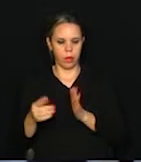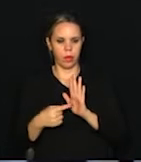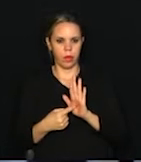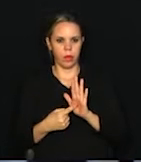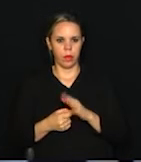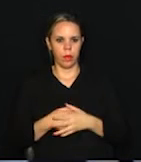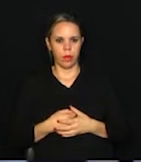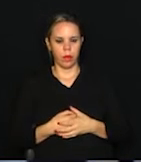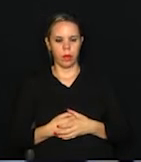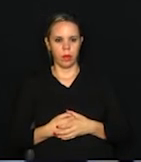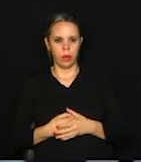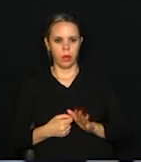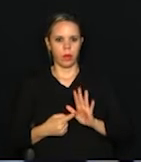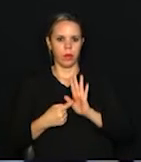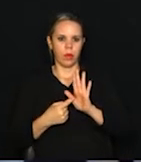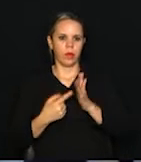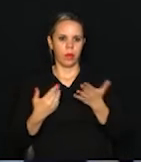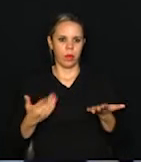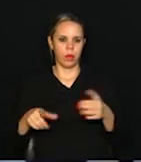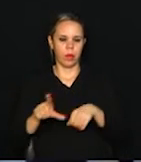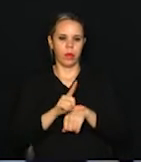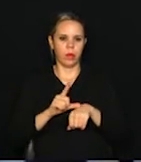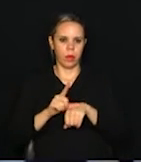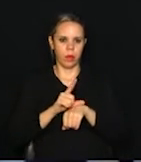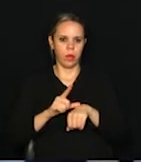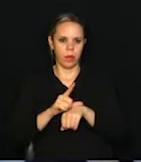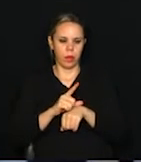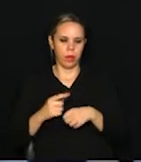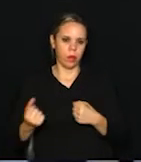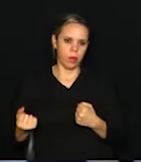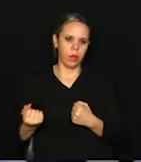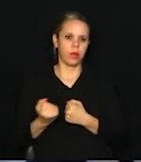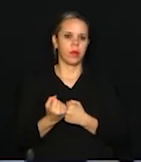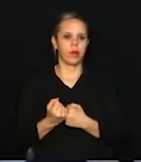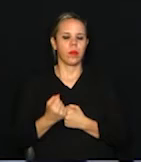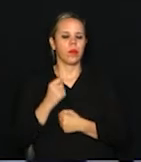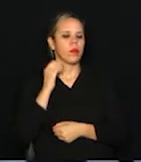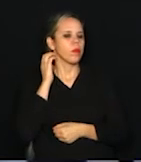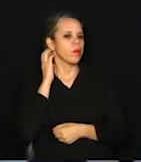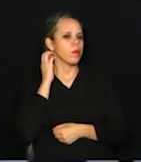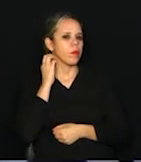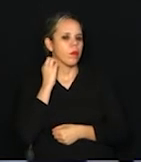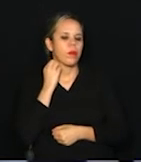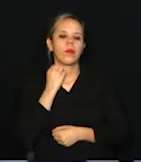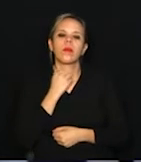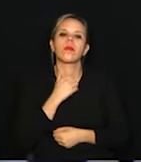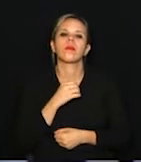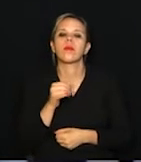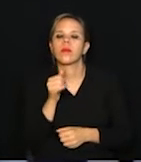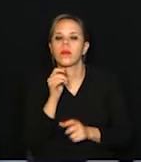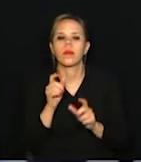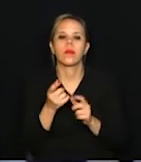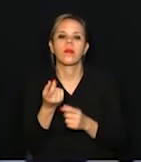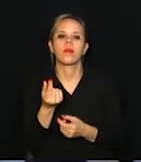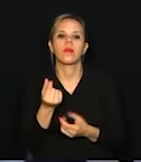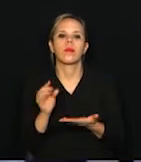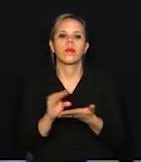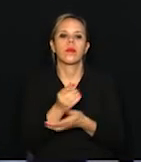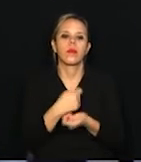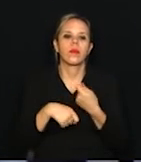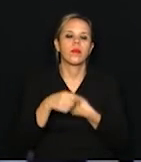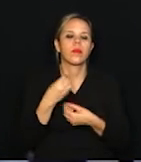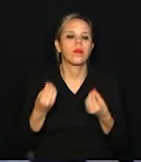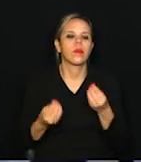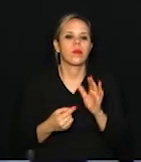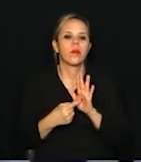apresentação mostrando a legislação que nos ampara, né? Que ampara essa questão da gestão dos recursos. Eu vou tentar